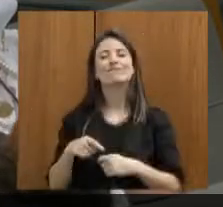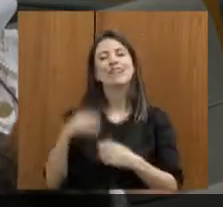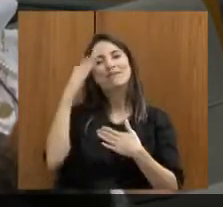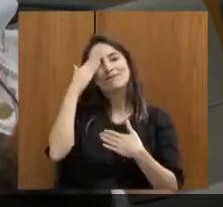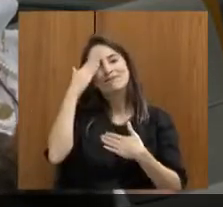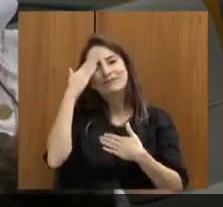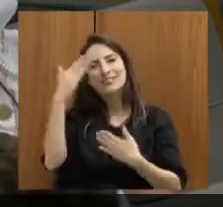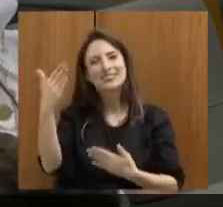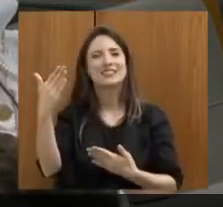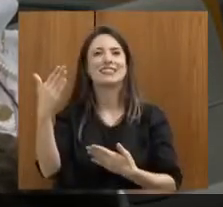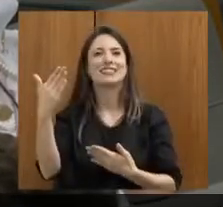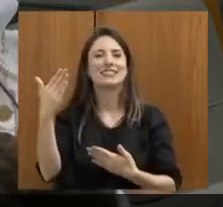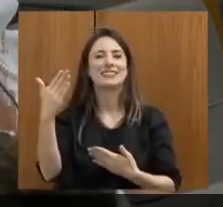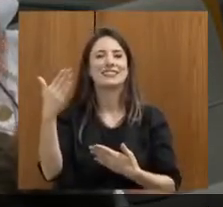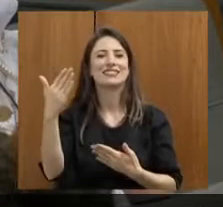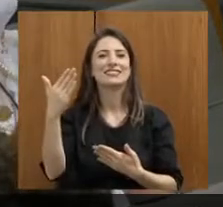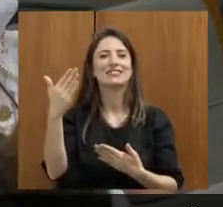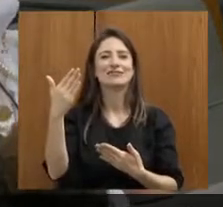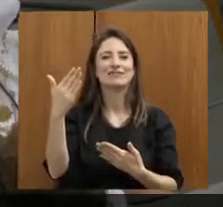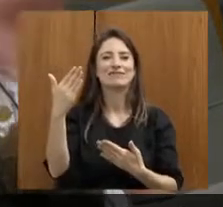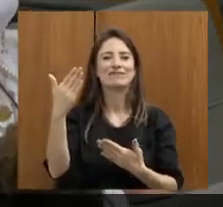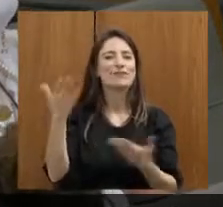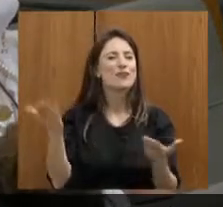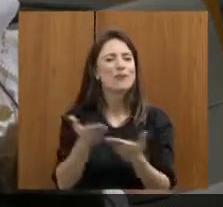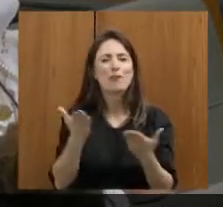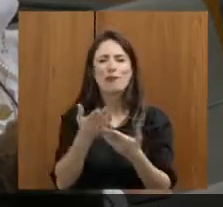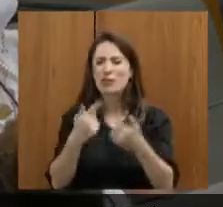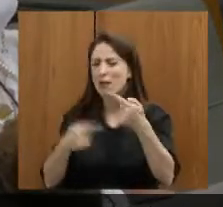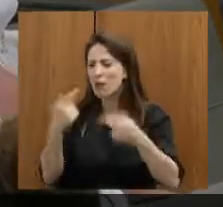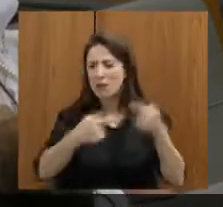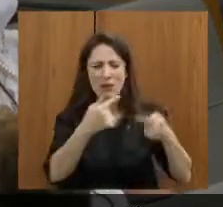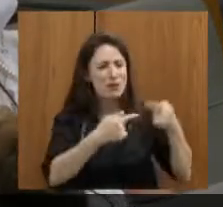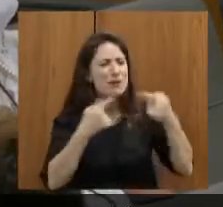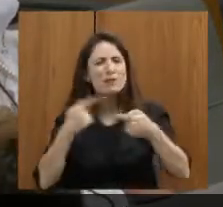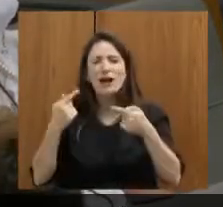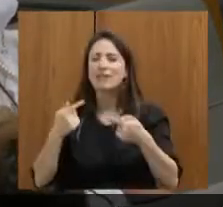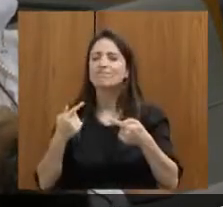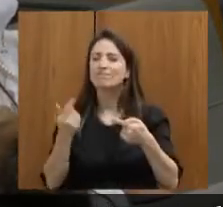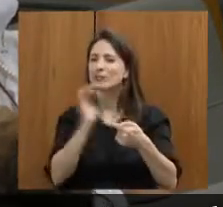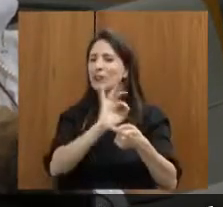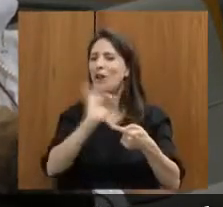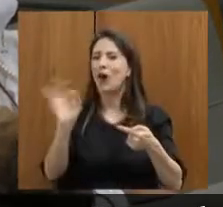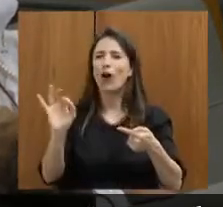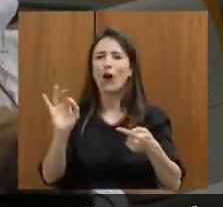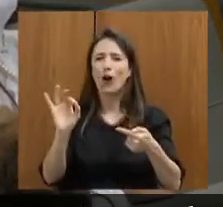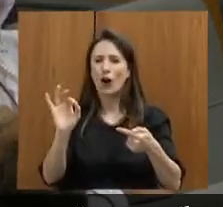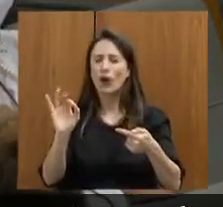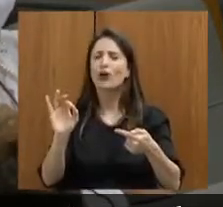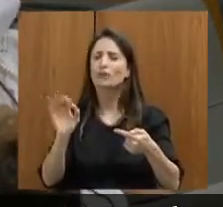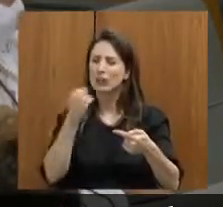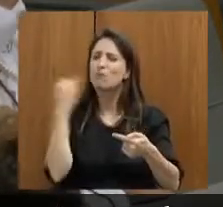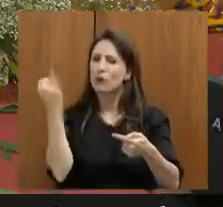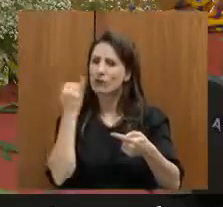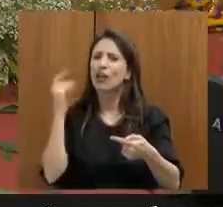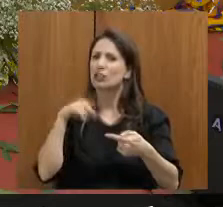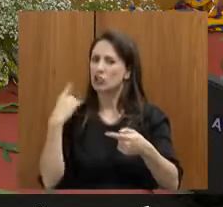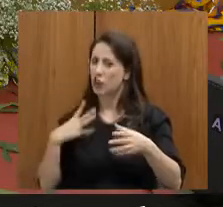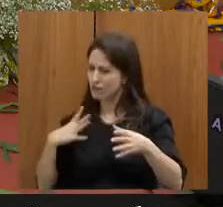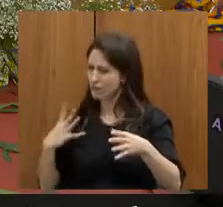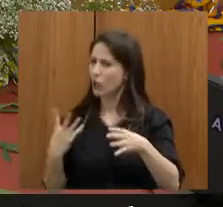essa e vamos ver se debate a sua audiência né que nos inclui que há muito tempo a gente tá precisando realmente